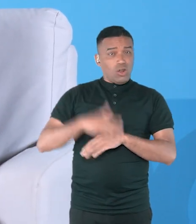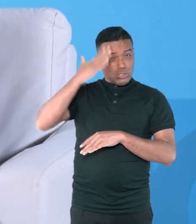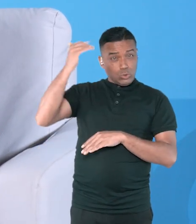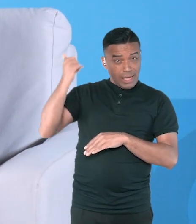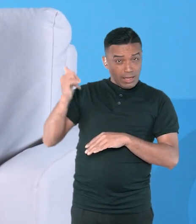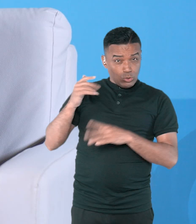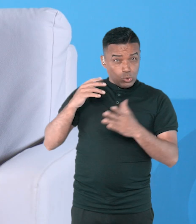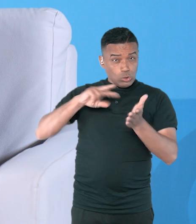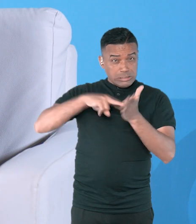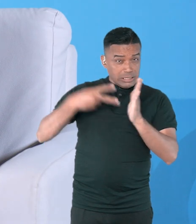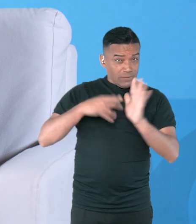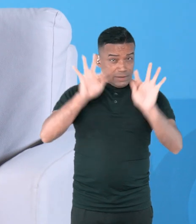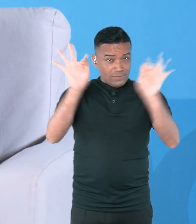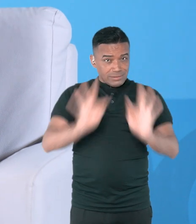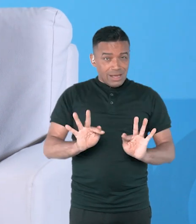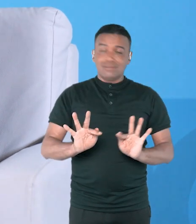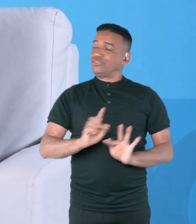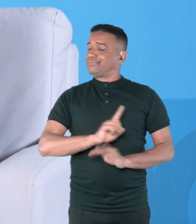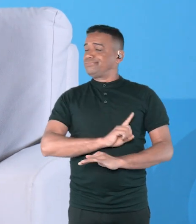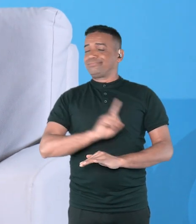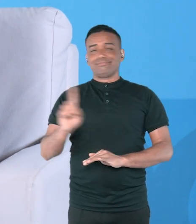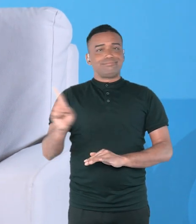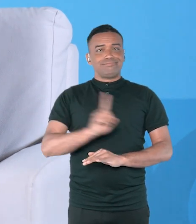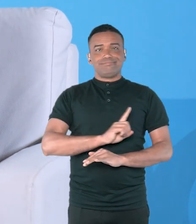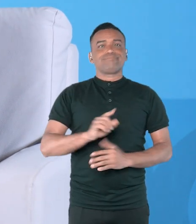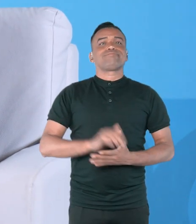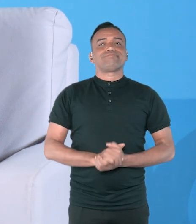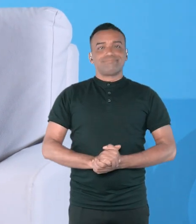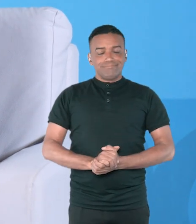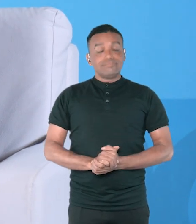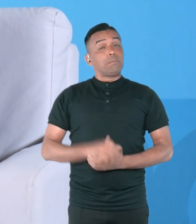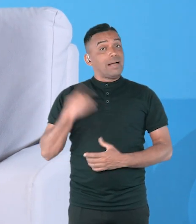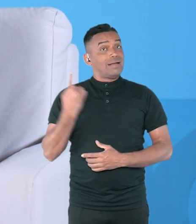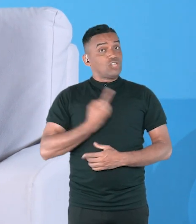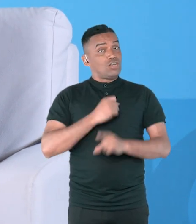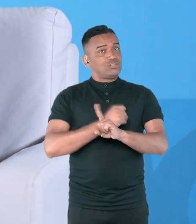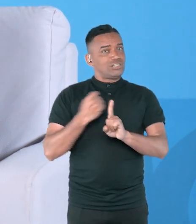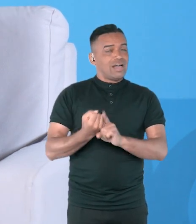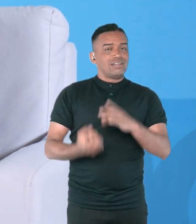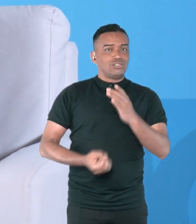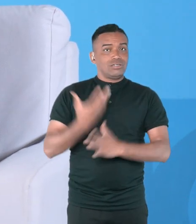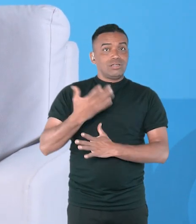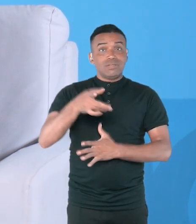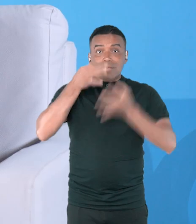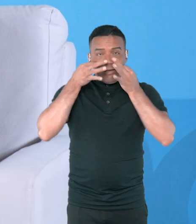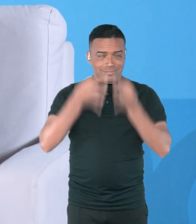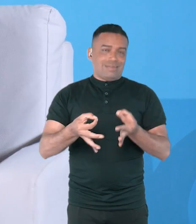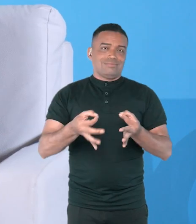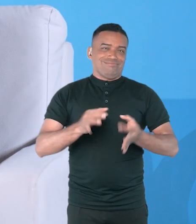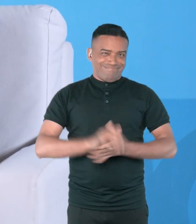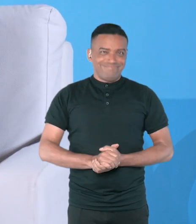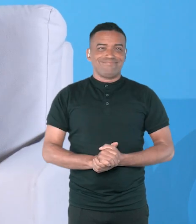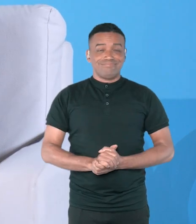sucesso não significa felicidade. É estranho, né? Mas a gente fez esse negócio. Então, você tem que ficar muito